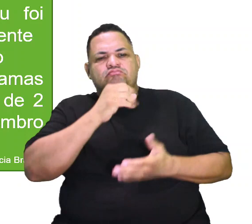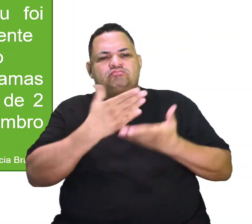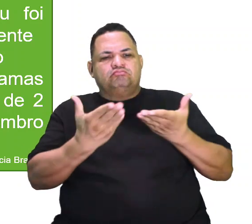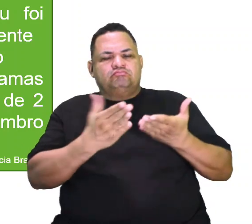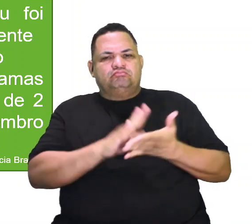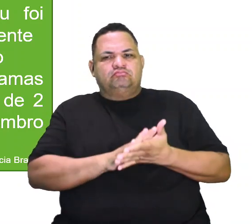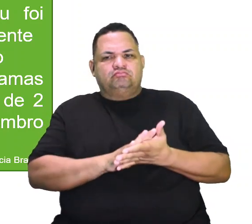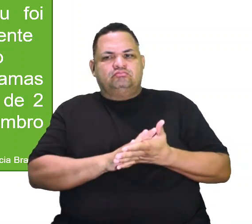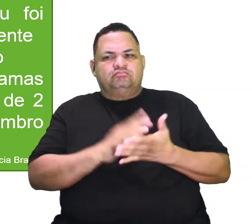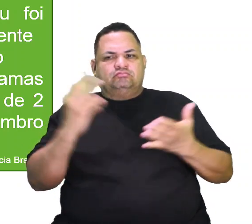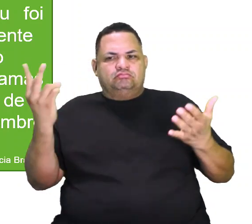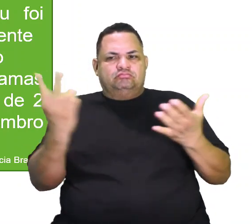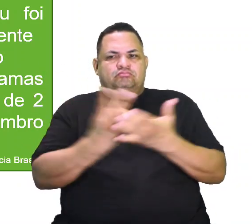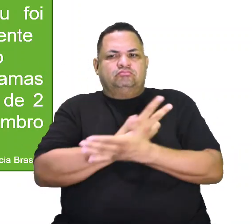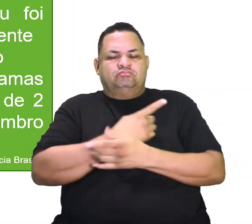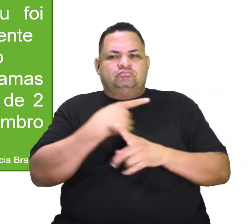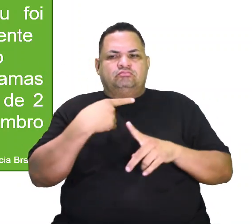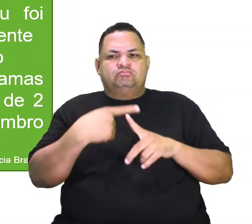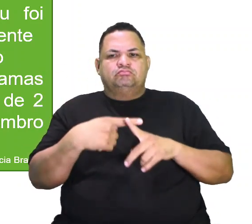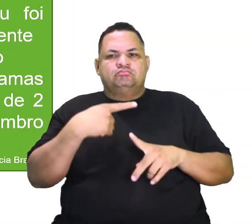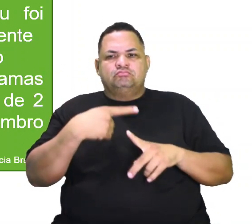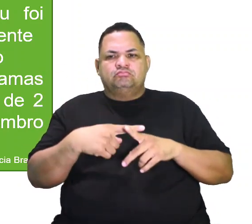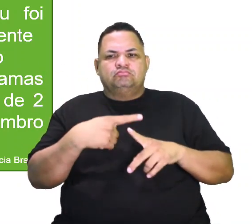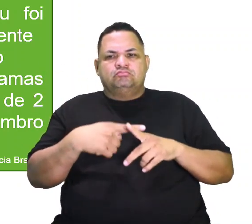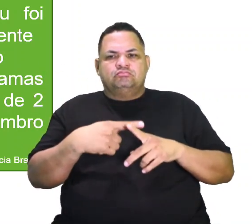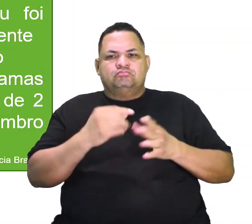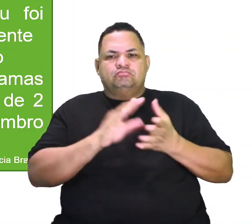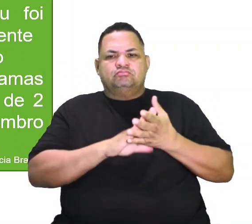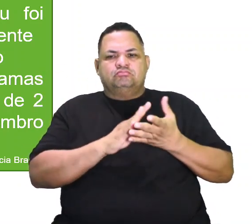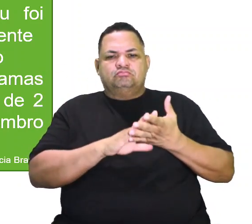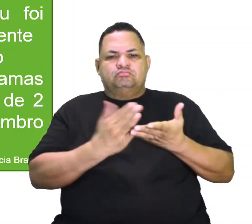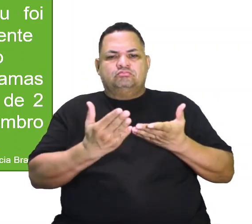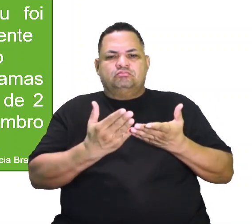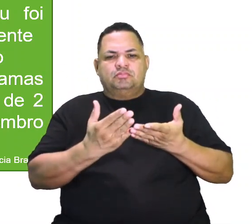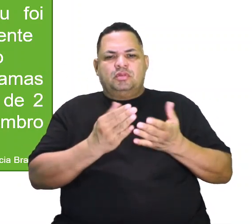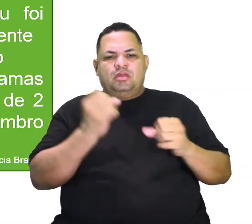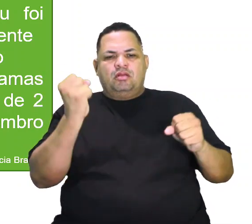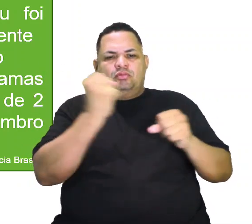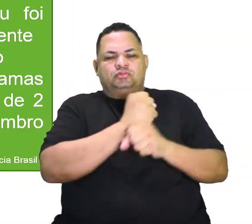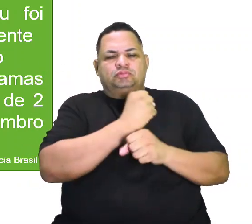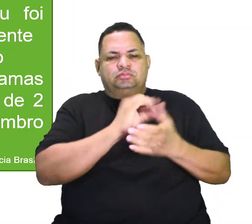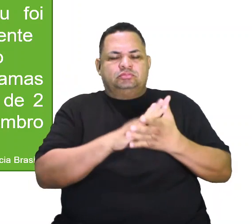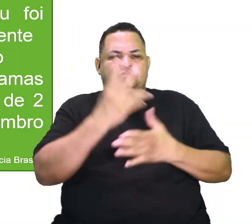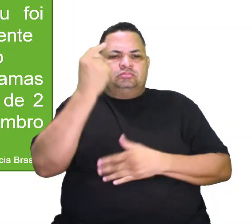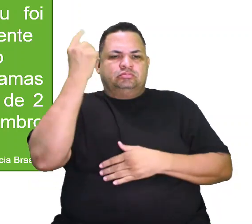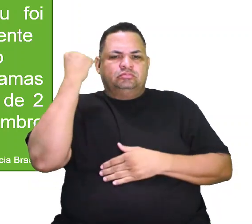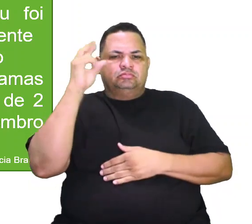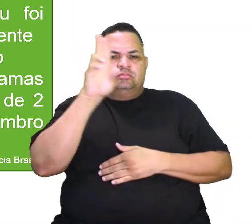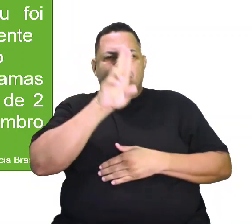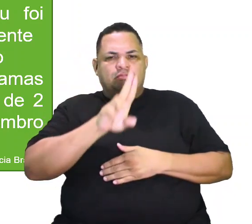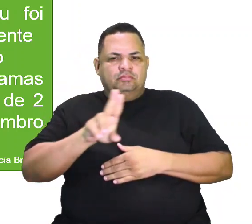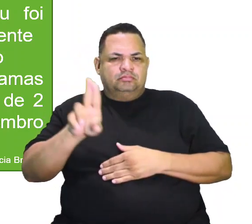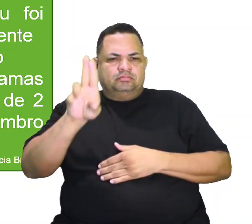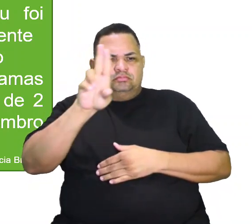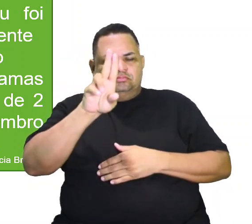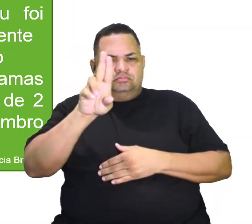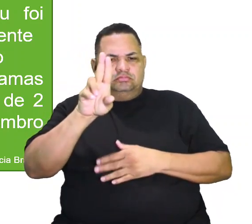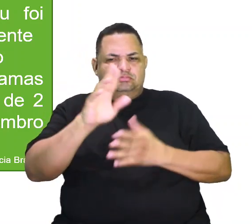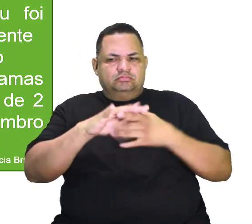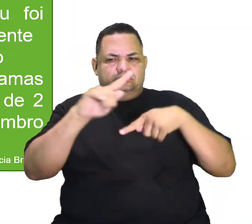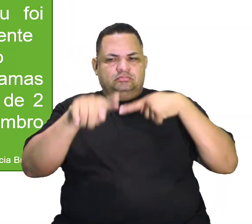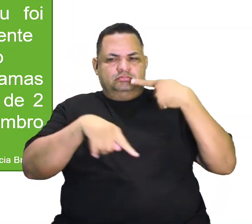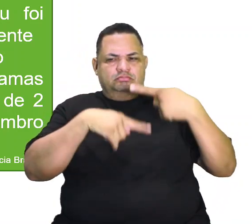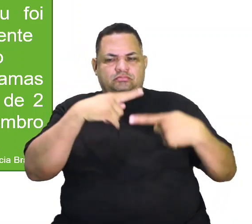prédio muito antigo, provavelmente esse incêndio, né, ocorreu devido ser uma instalação muito antiga. Então,